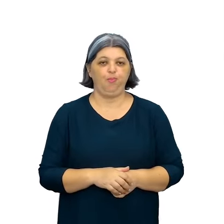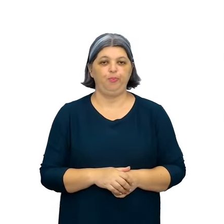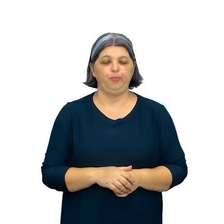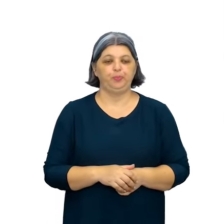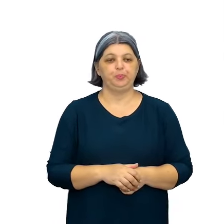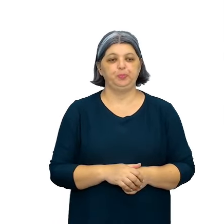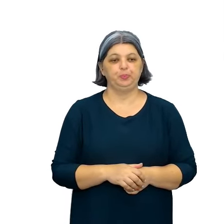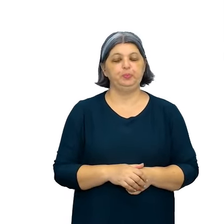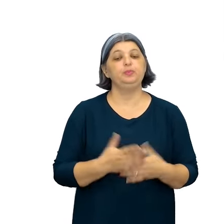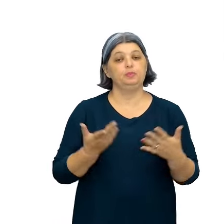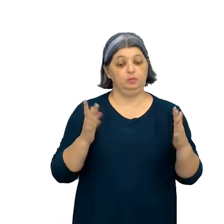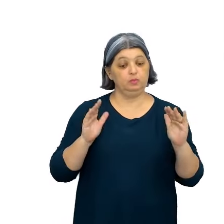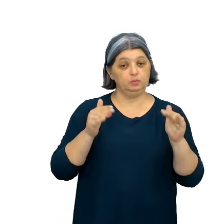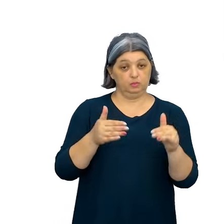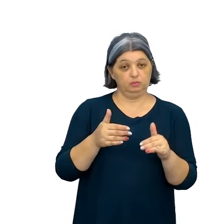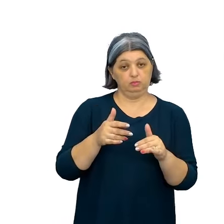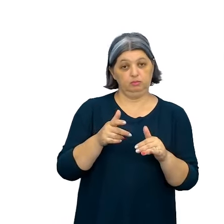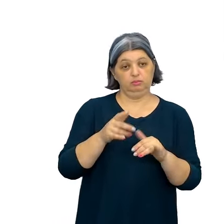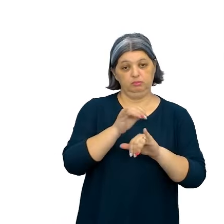da notícia em si. Então,